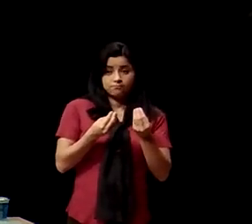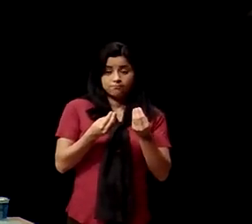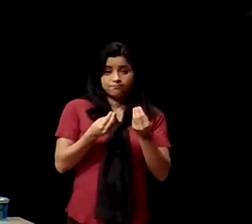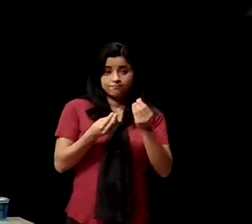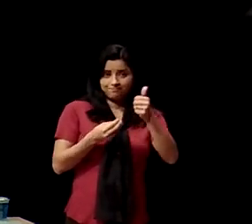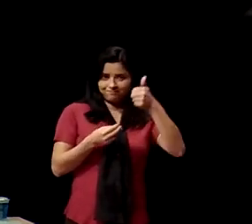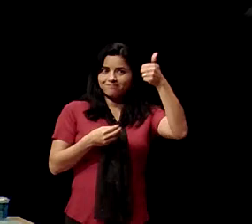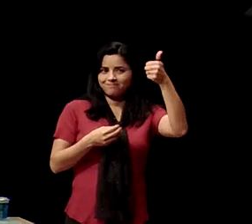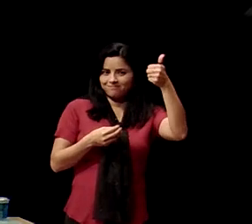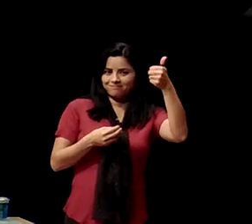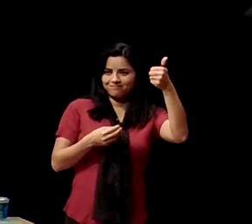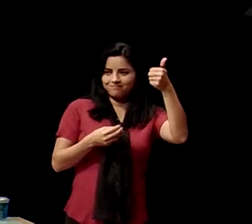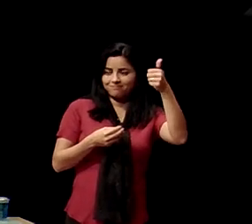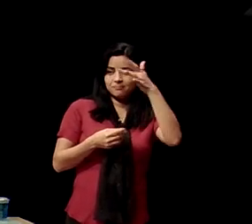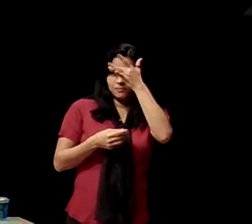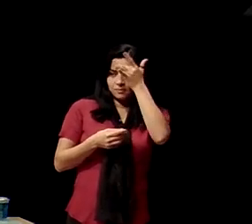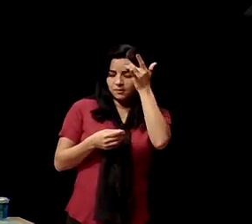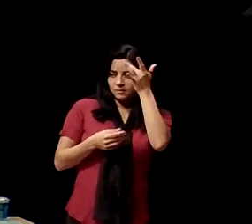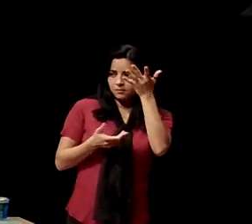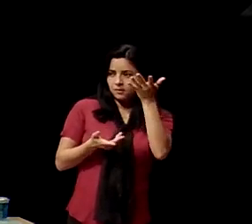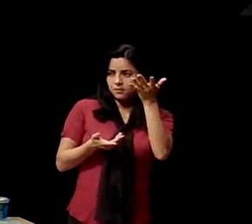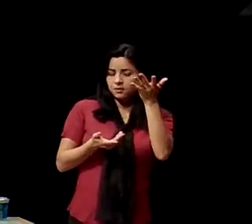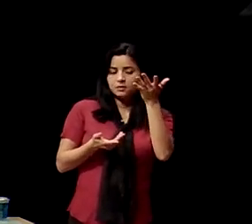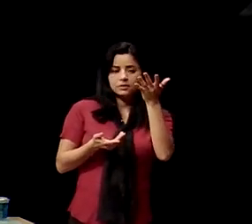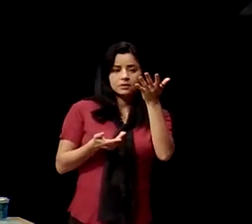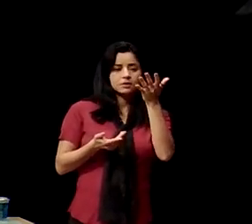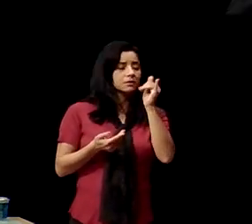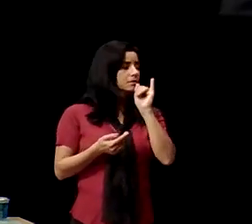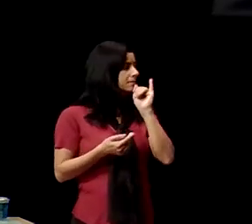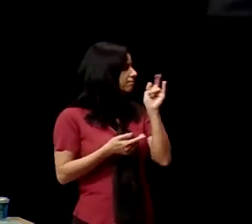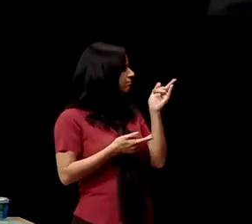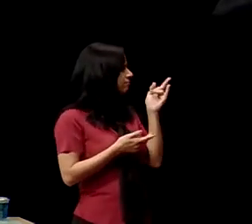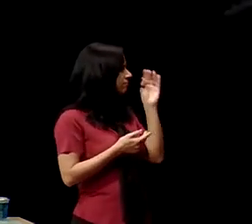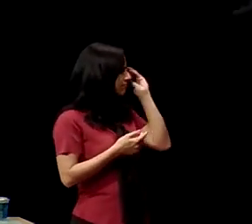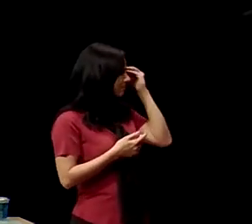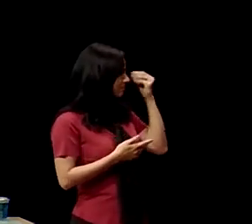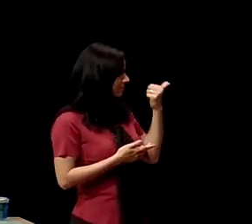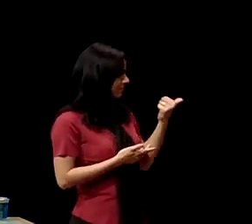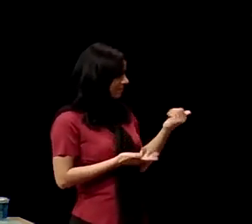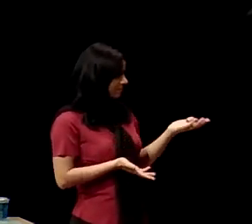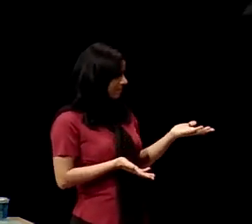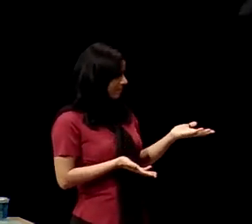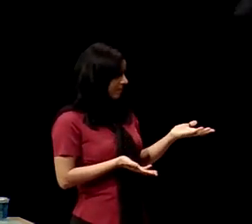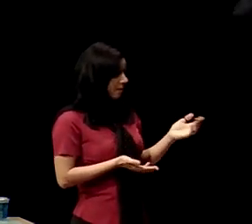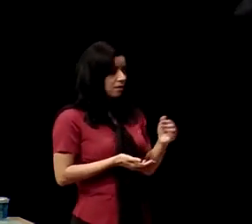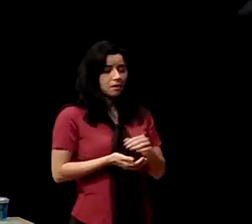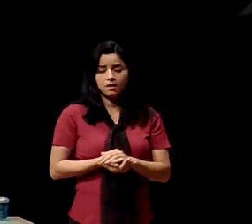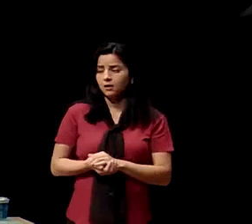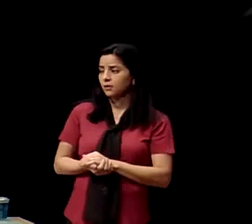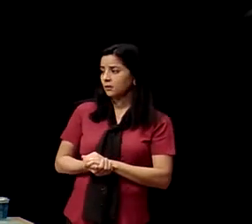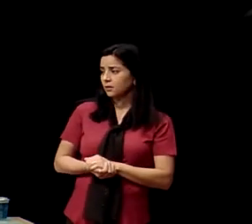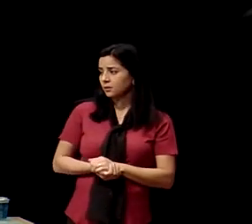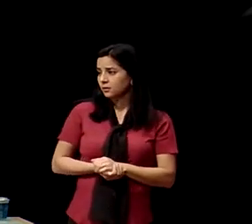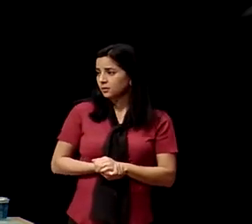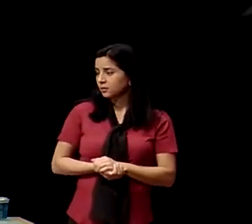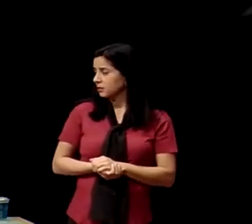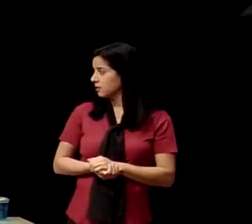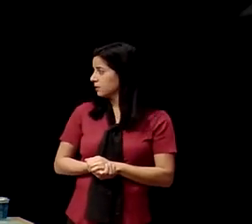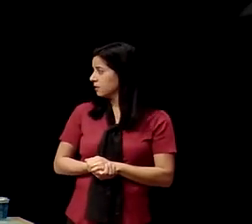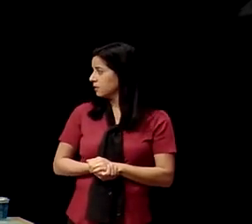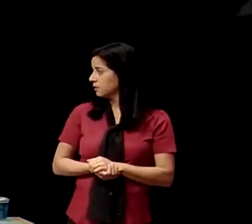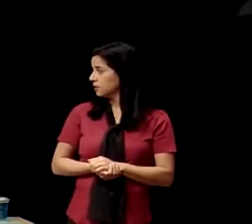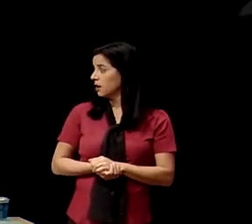as pessoas, sorry, you said disabled? So, as a tradition of educational thinking